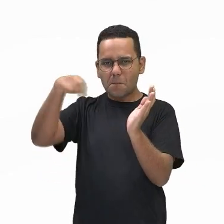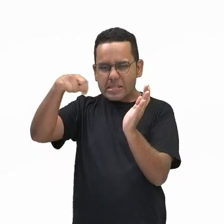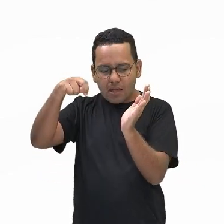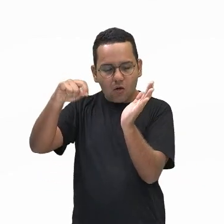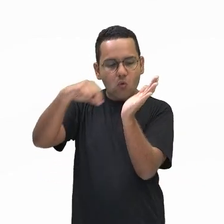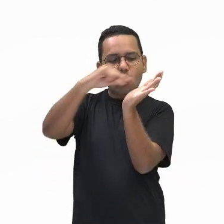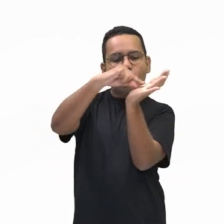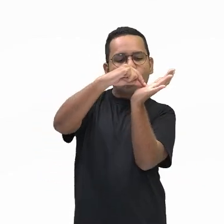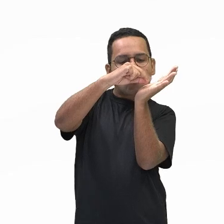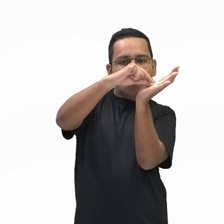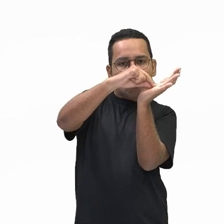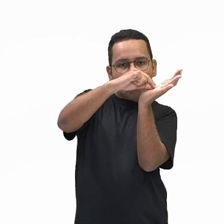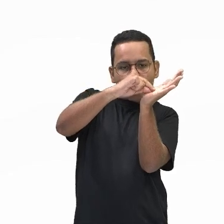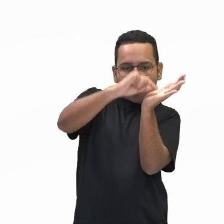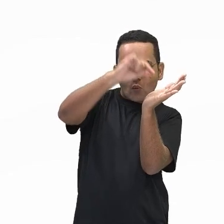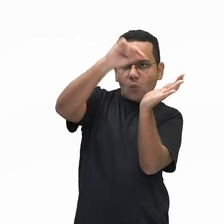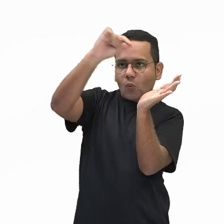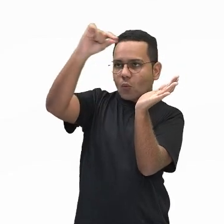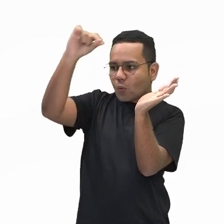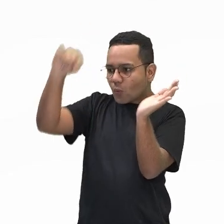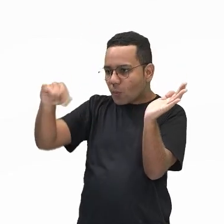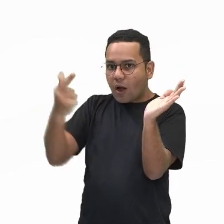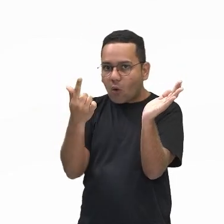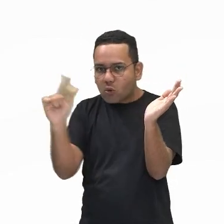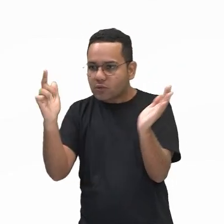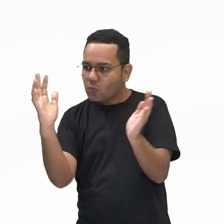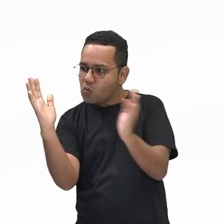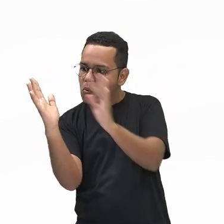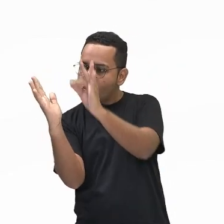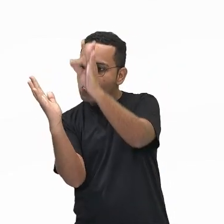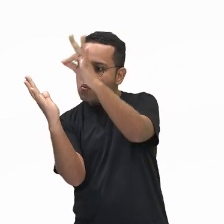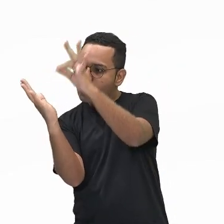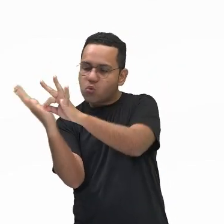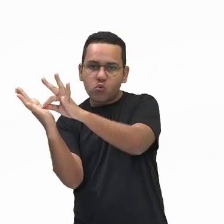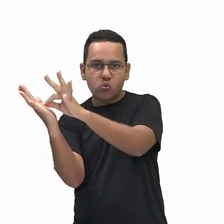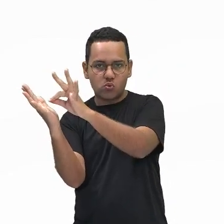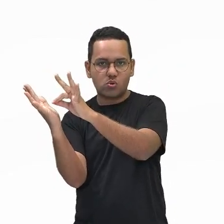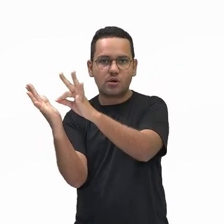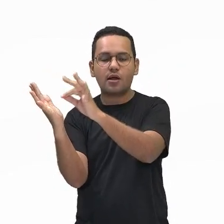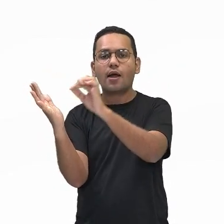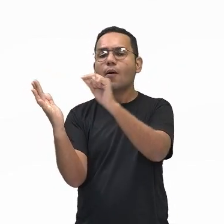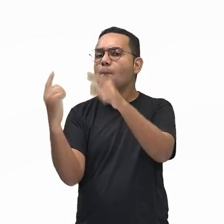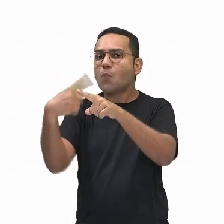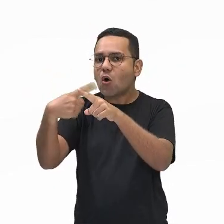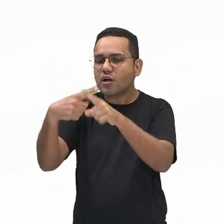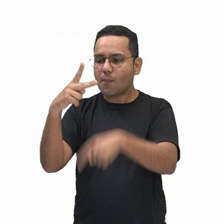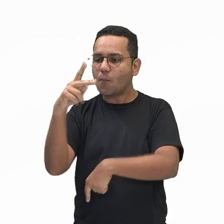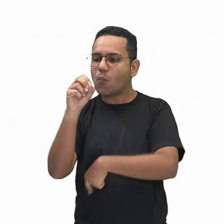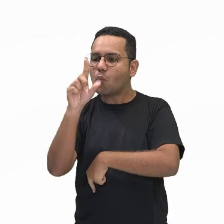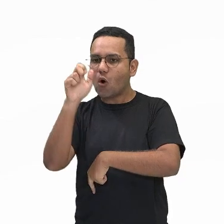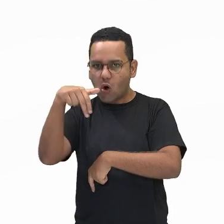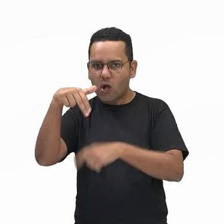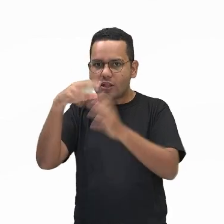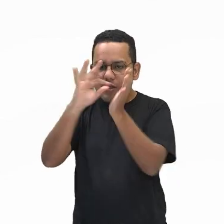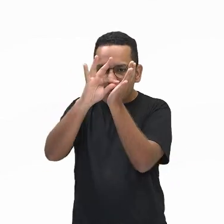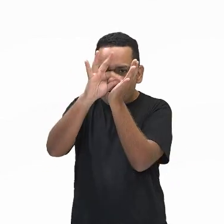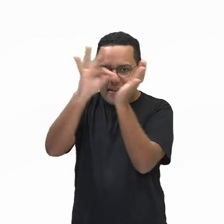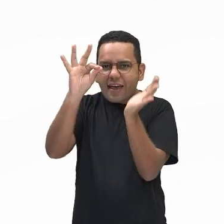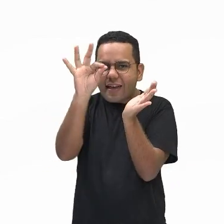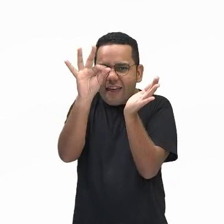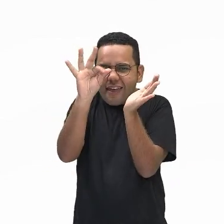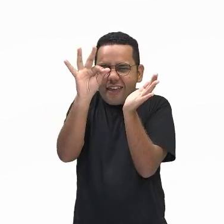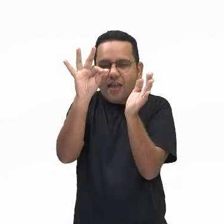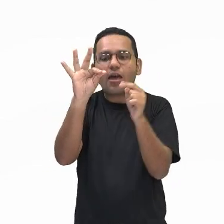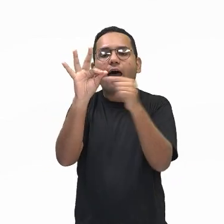de uma flor e transferiu para outra, porque é no grão de pólen que está ali o material genético, né, da flor, do aparelho